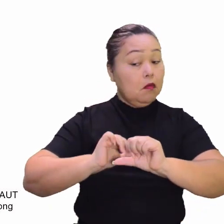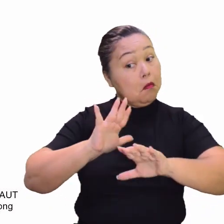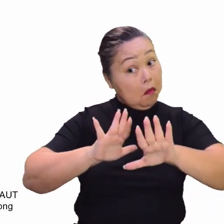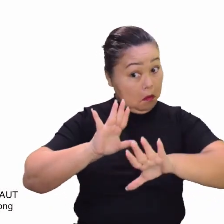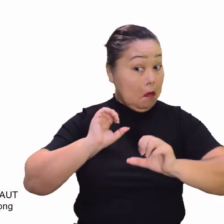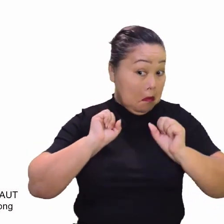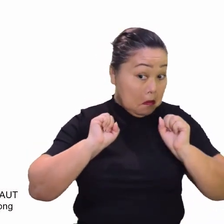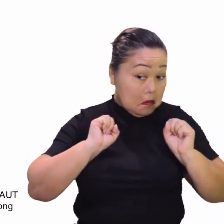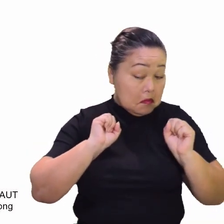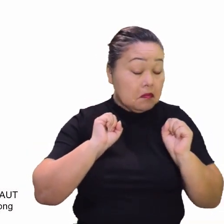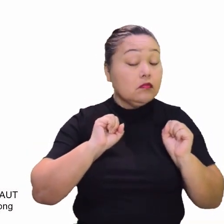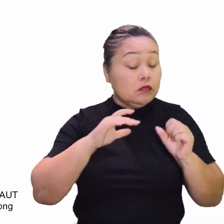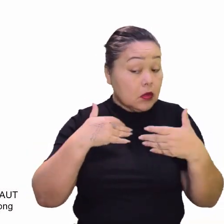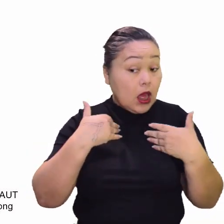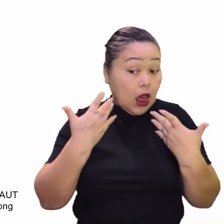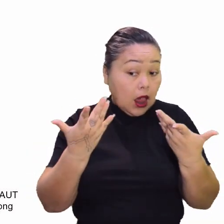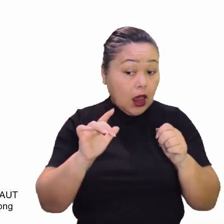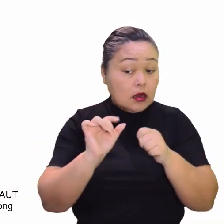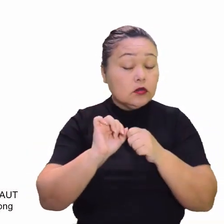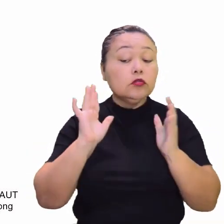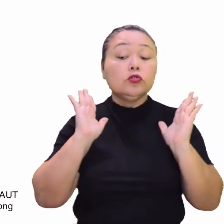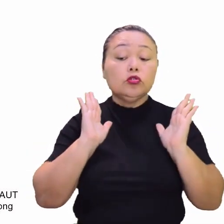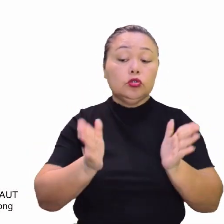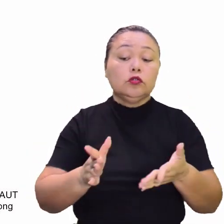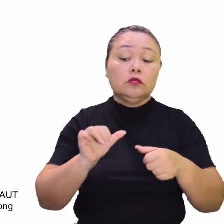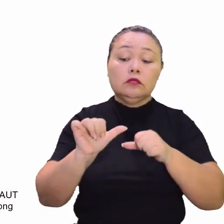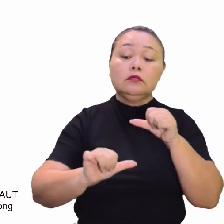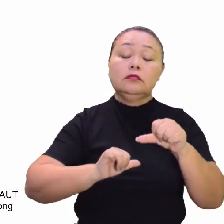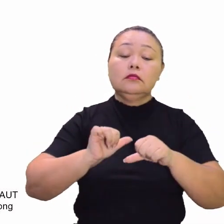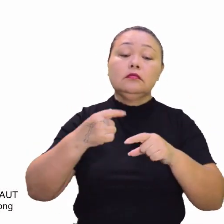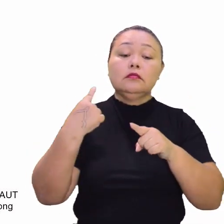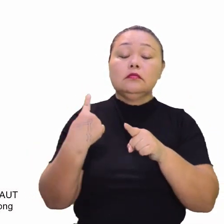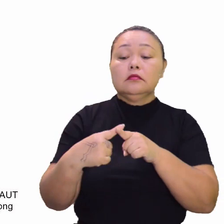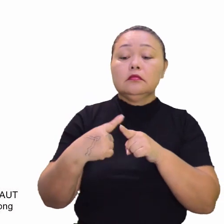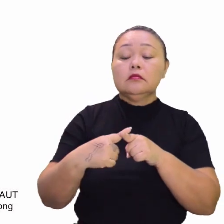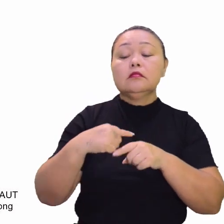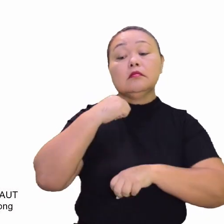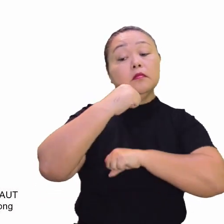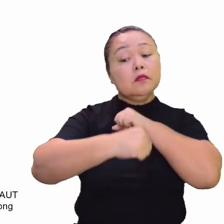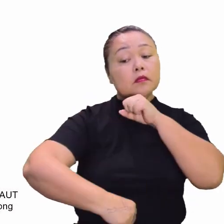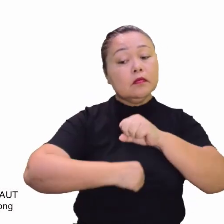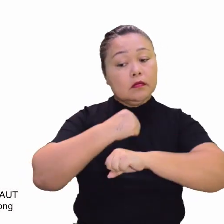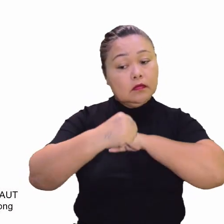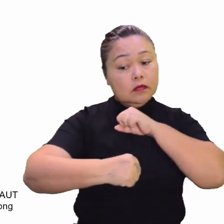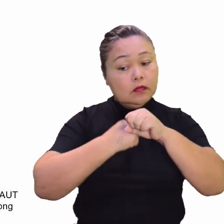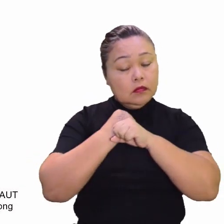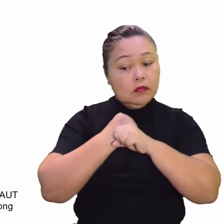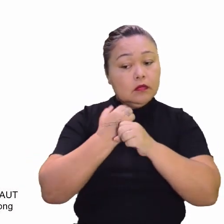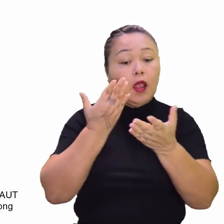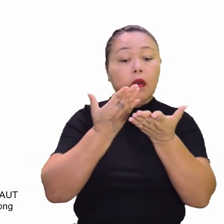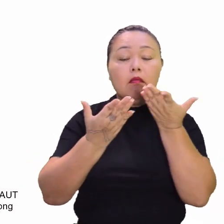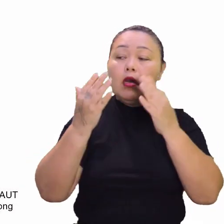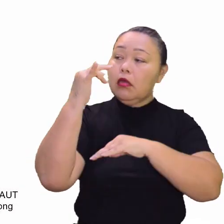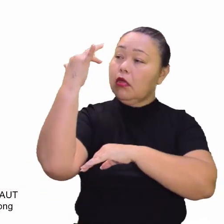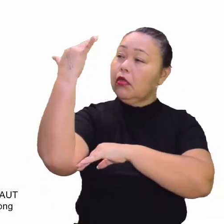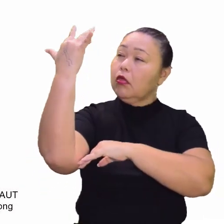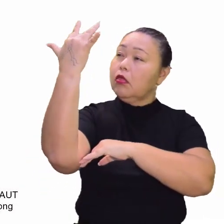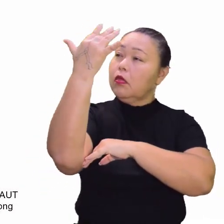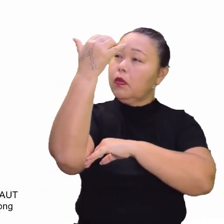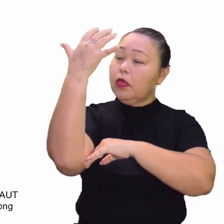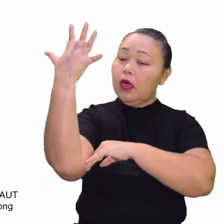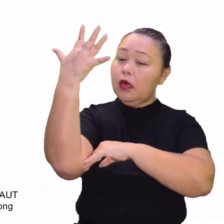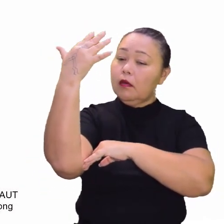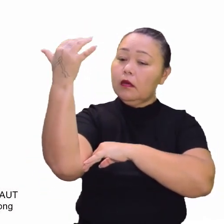e, obviamente, já está. Por que, professor, está? Porque todo ano há perda de cobertura